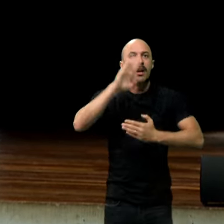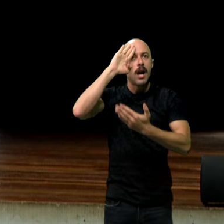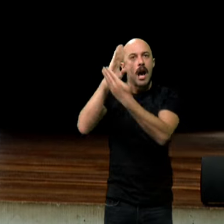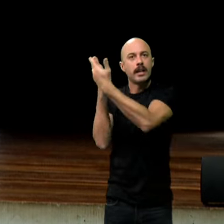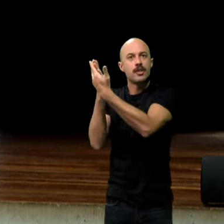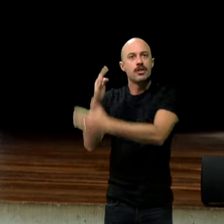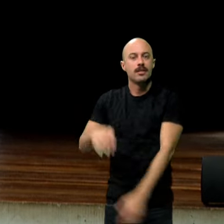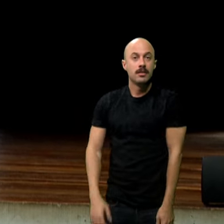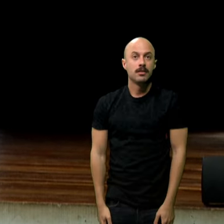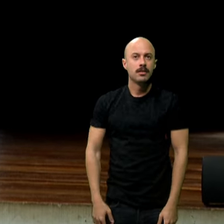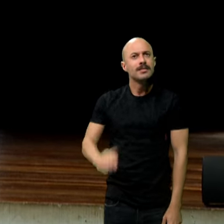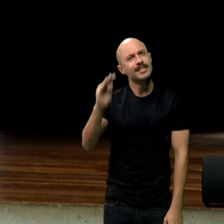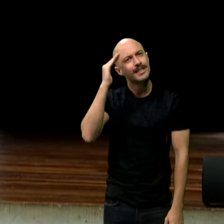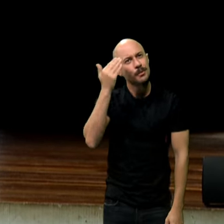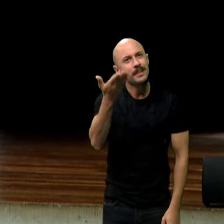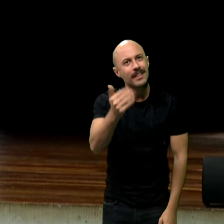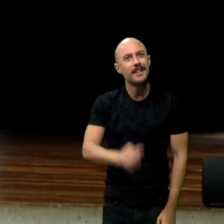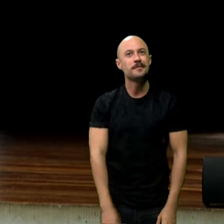Está entendendo?